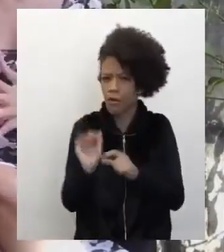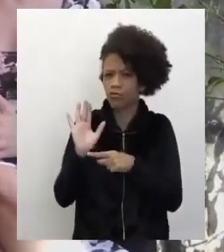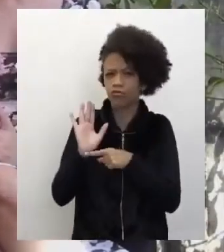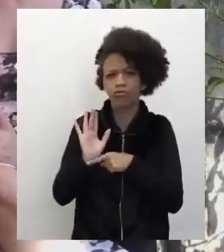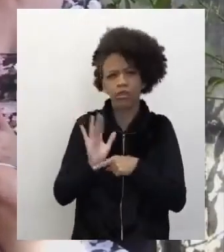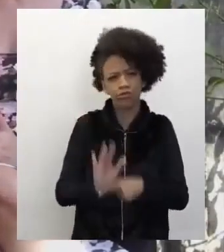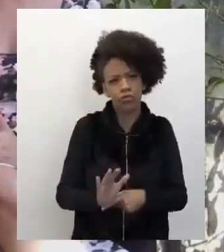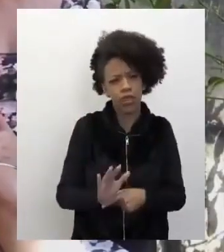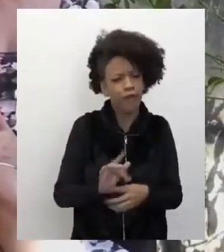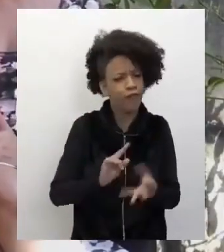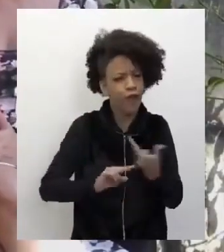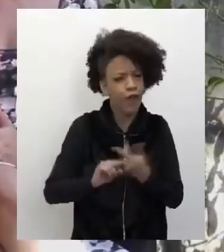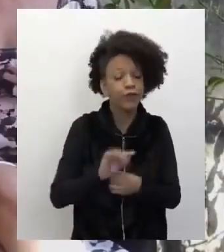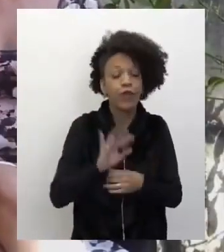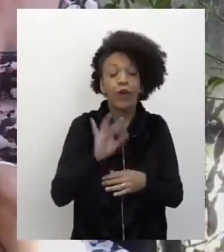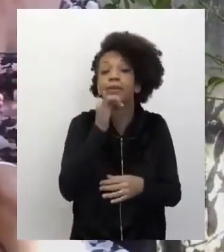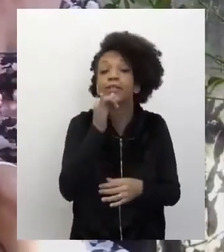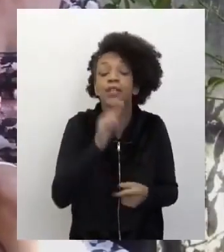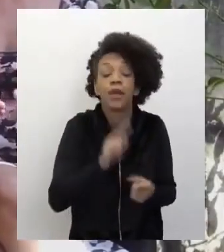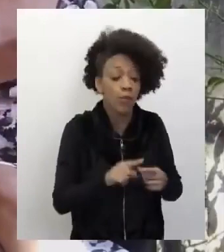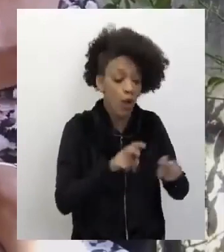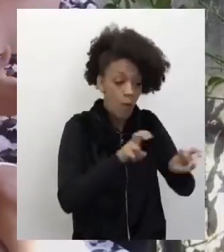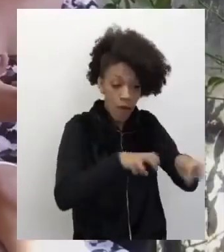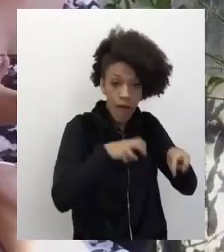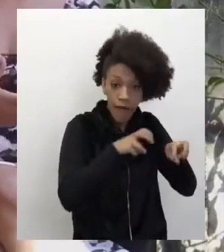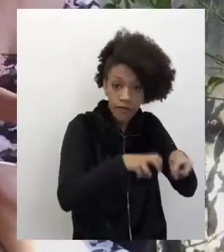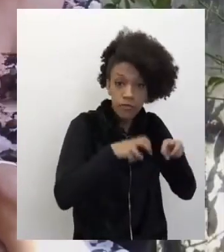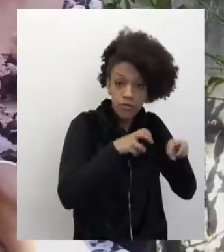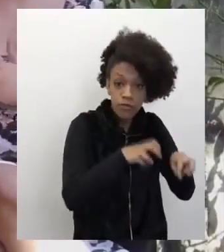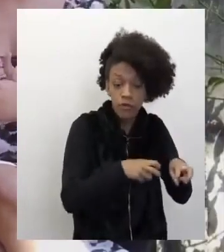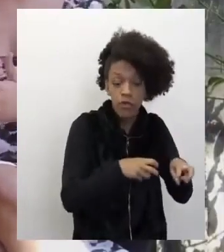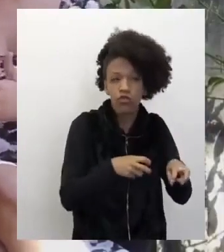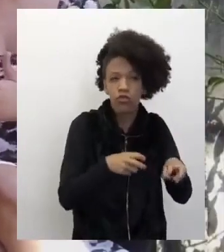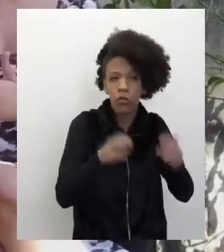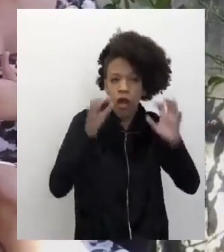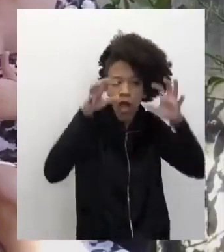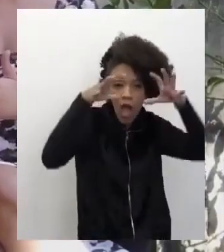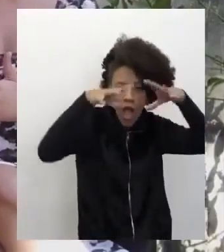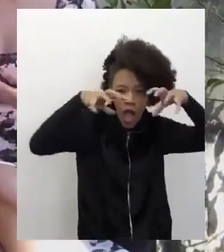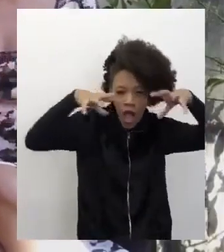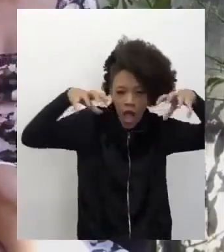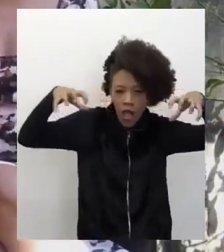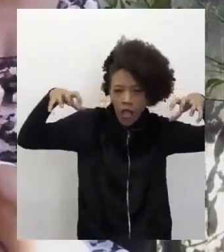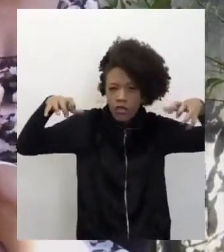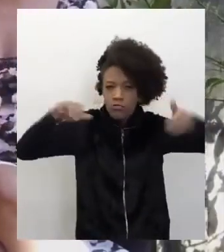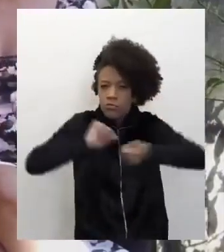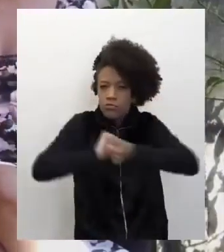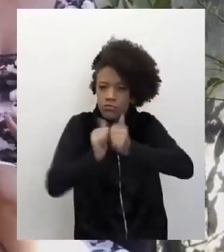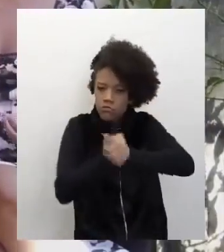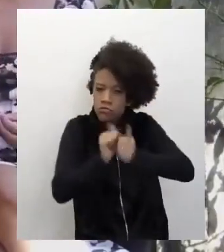um agricultor, por exemplo, informações sobre clima e dinâmica atmosférica são fundamentais para o seu